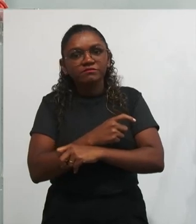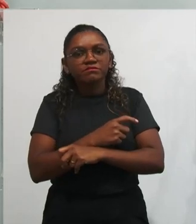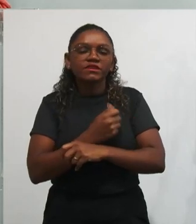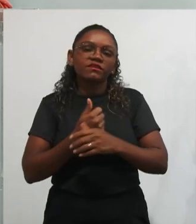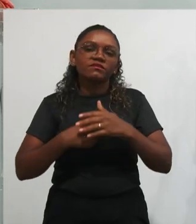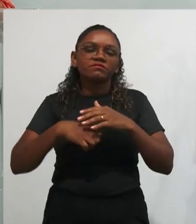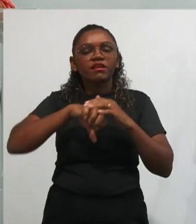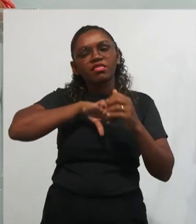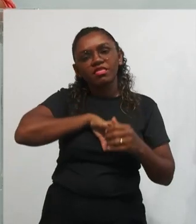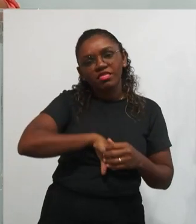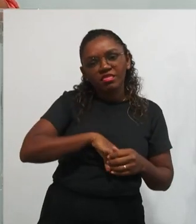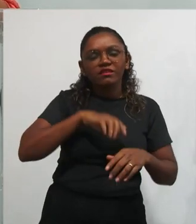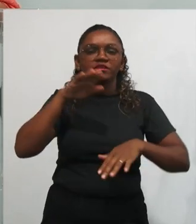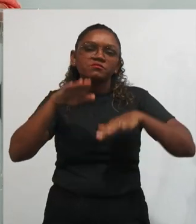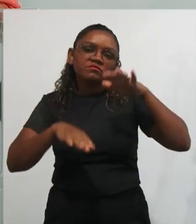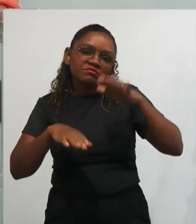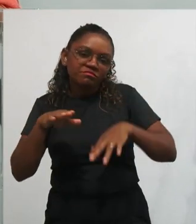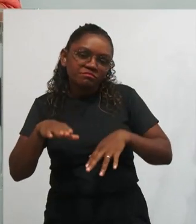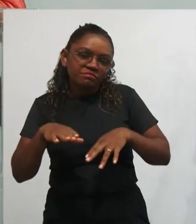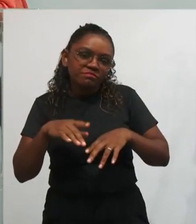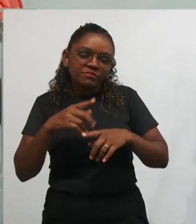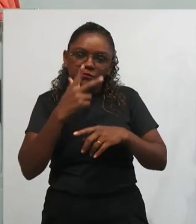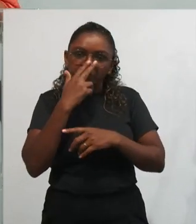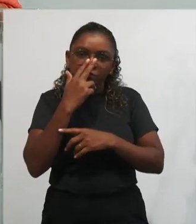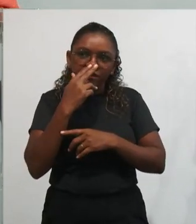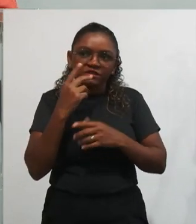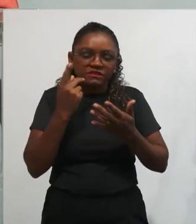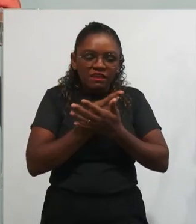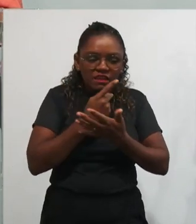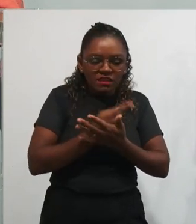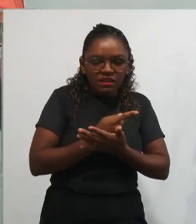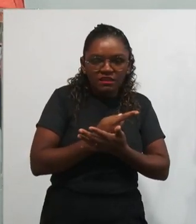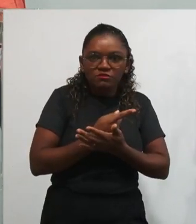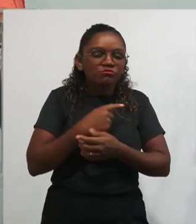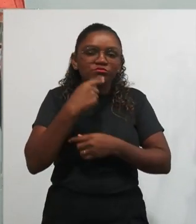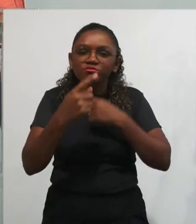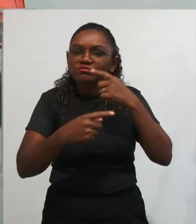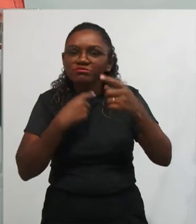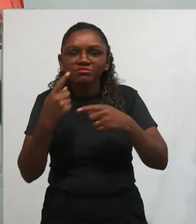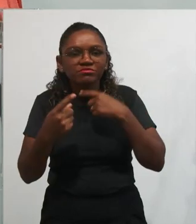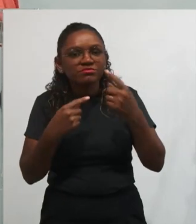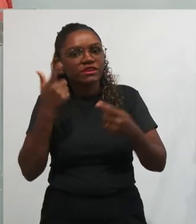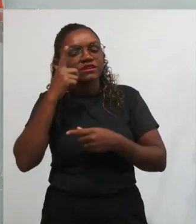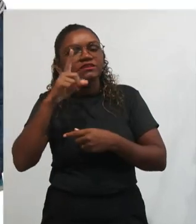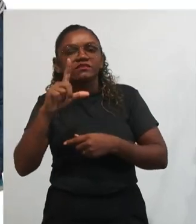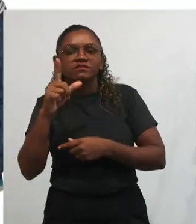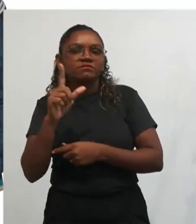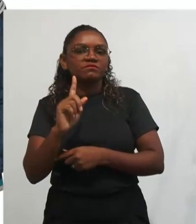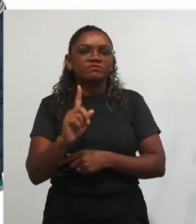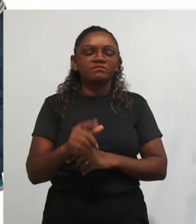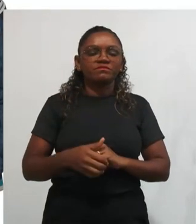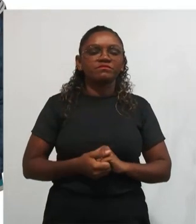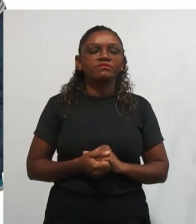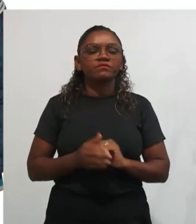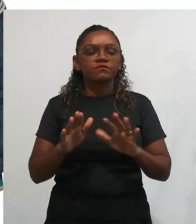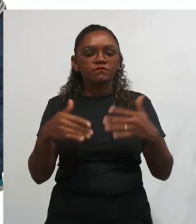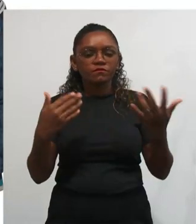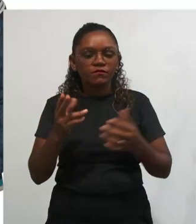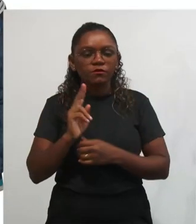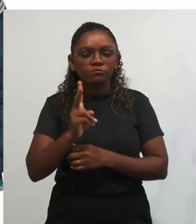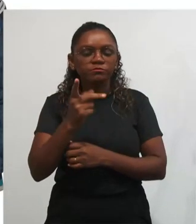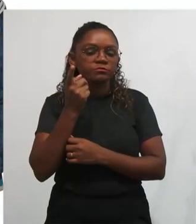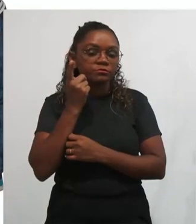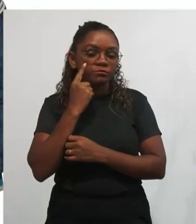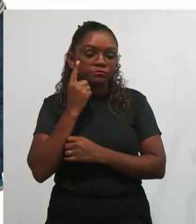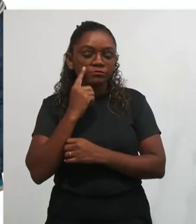autoestima e impõe sobre ele um peso porque que ele não sabe lidar com o que está acontecendo certo continuando aqui dificuldade